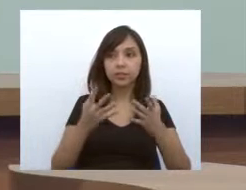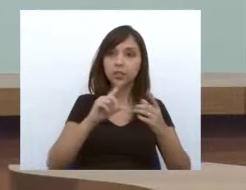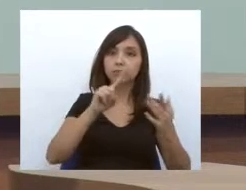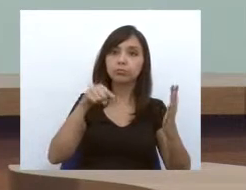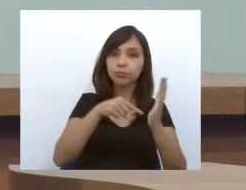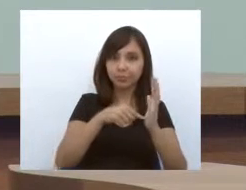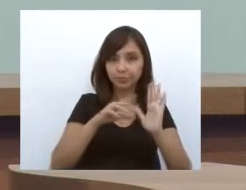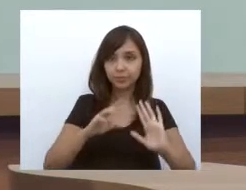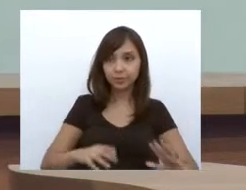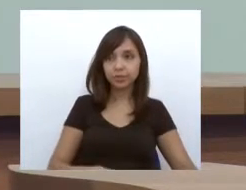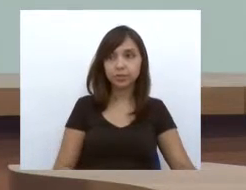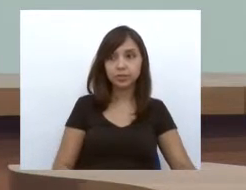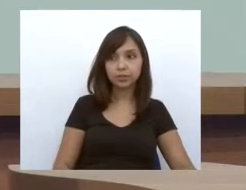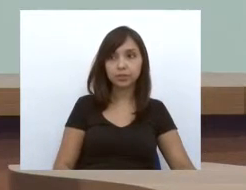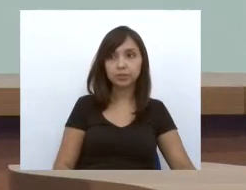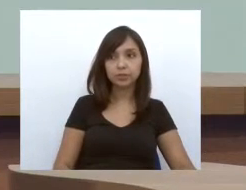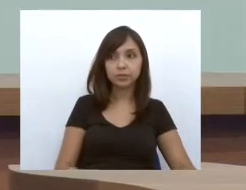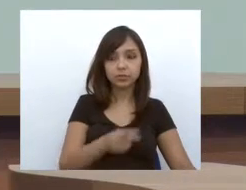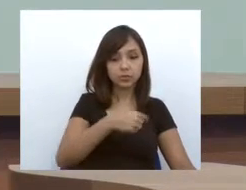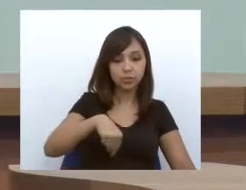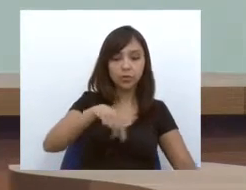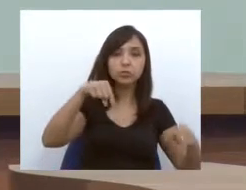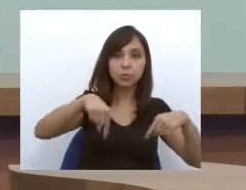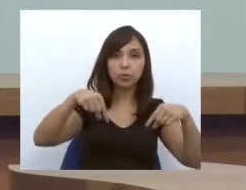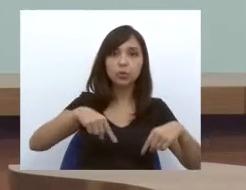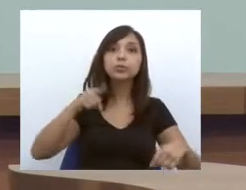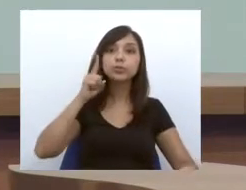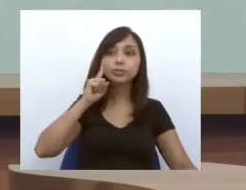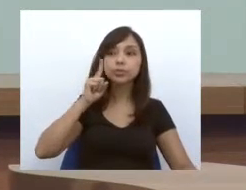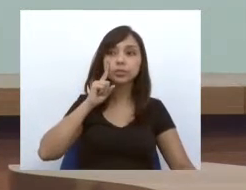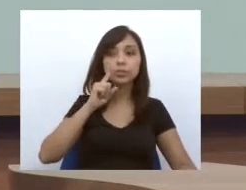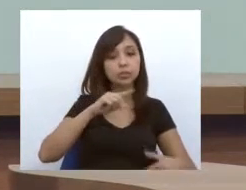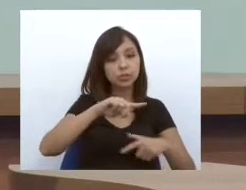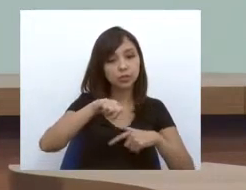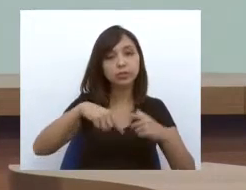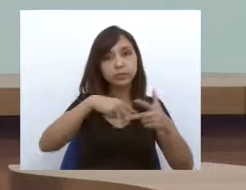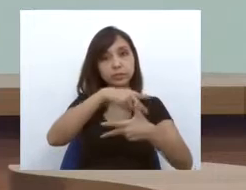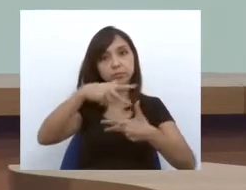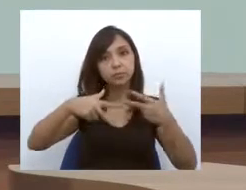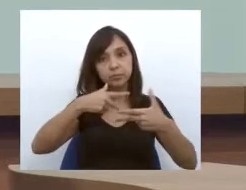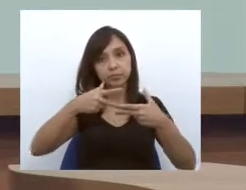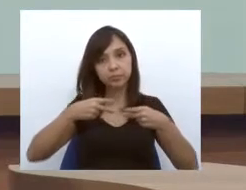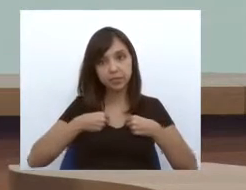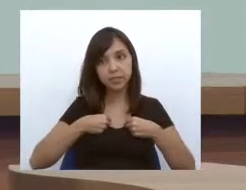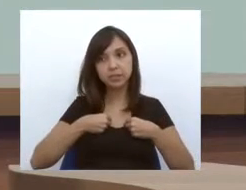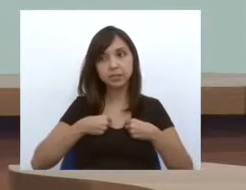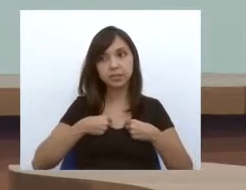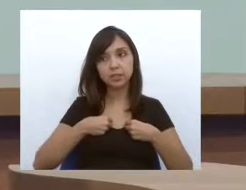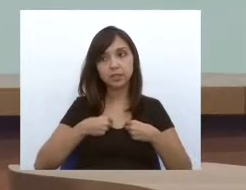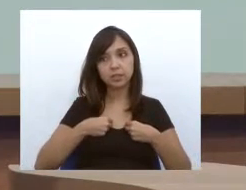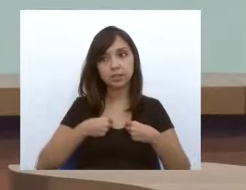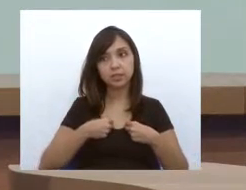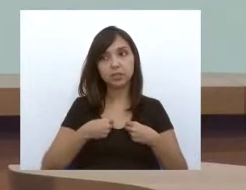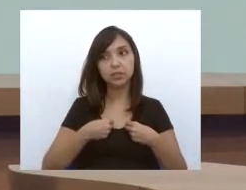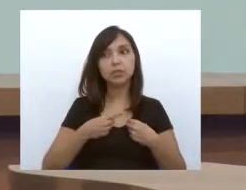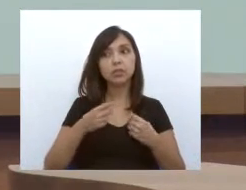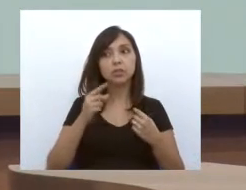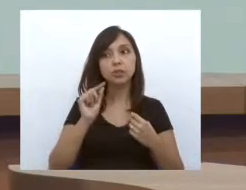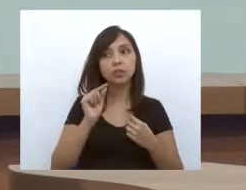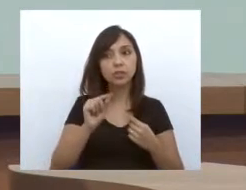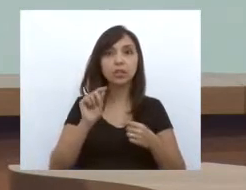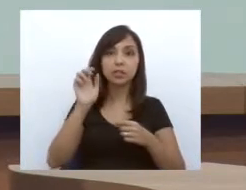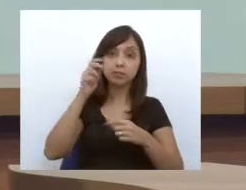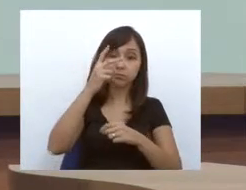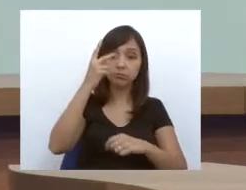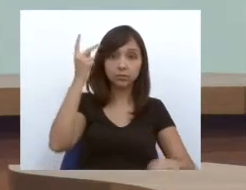objetiva. Nós, neste dia, recebemos um presente do governo do Estado de São Paulo. Isso não é qualquer coisa. O Estado de São Paulo é